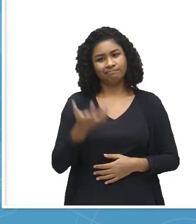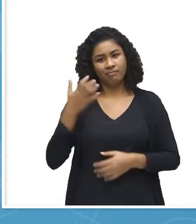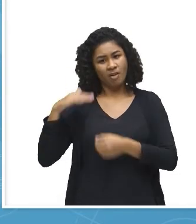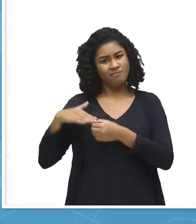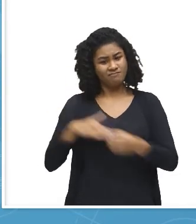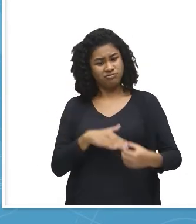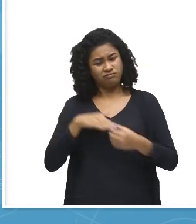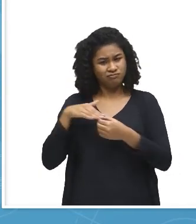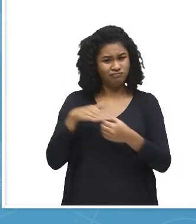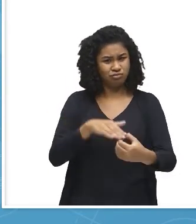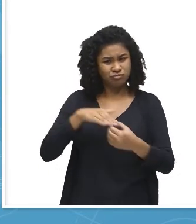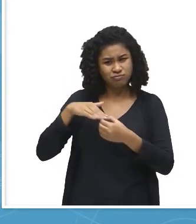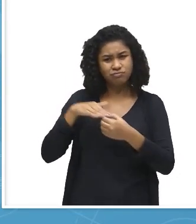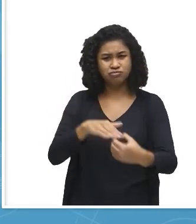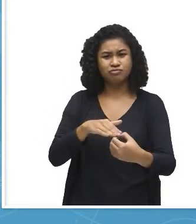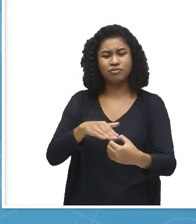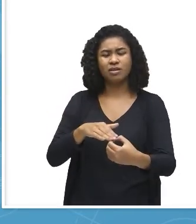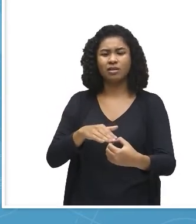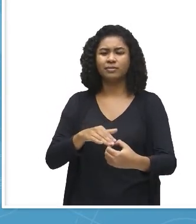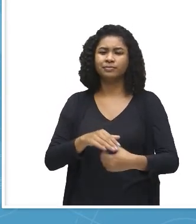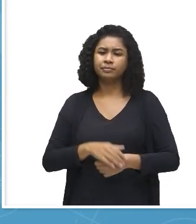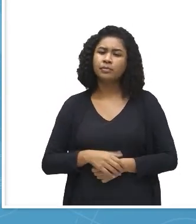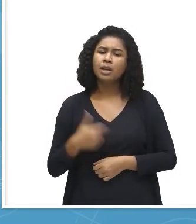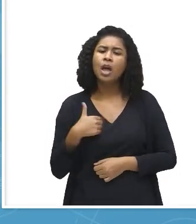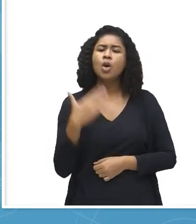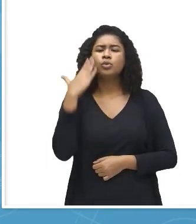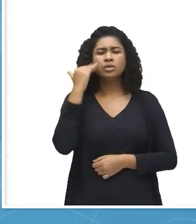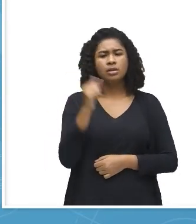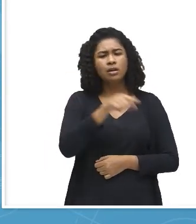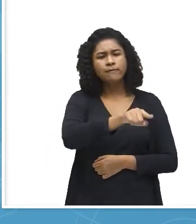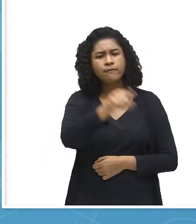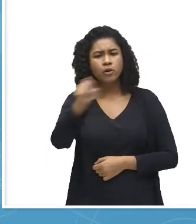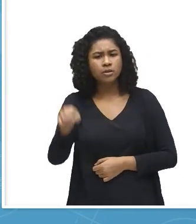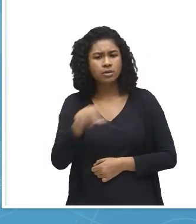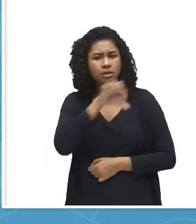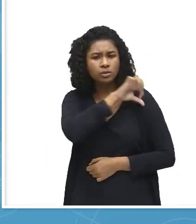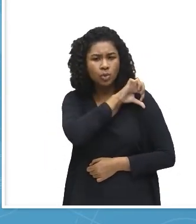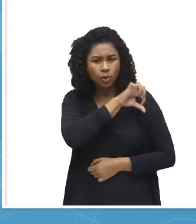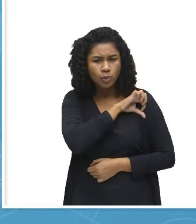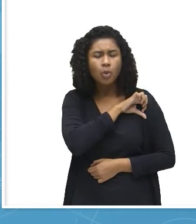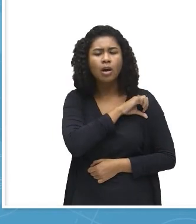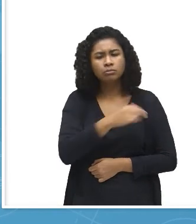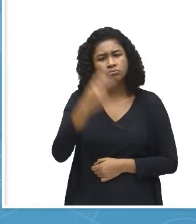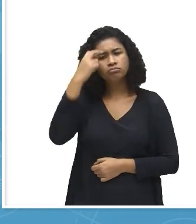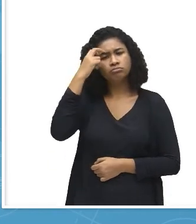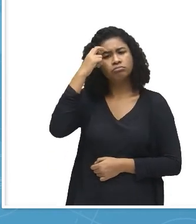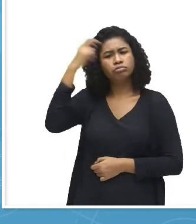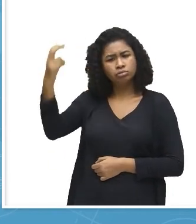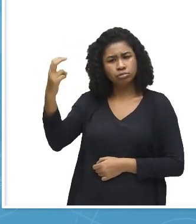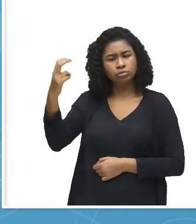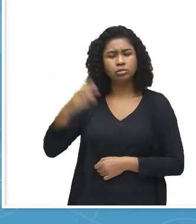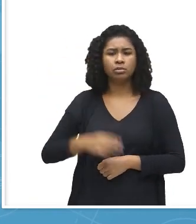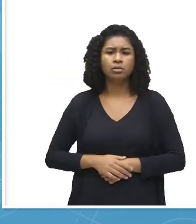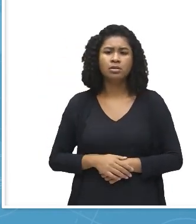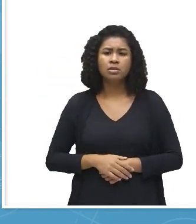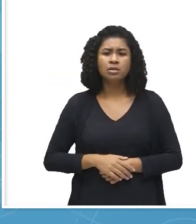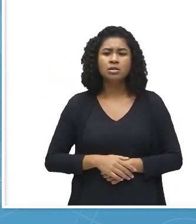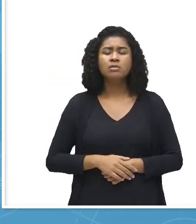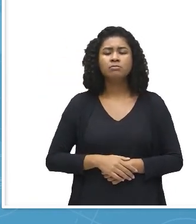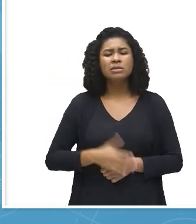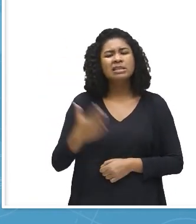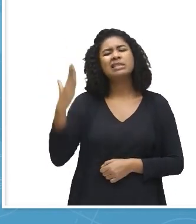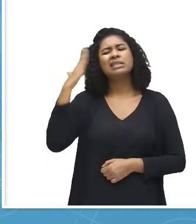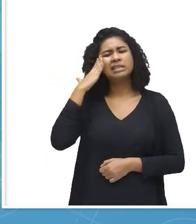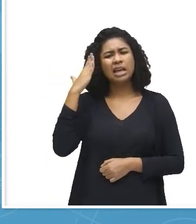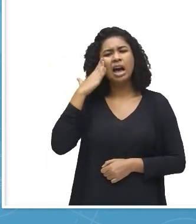me acompanhando, são inteligentes, são pessoas esclarecidas e compreendem que essa visão é uma visão preconceituosa